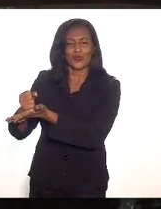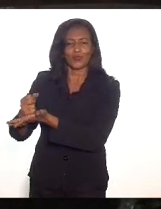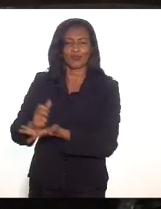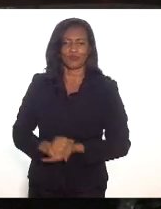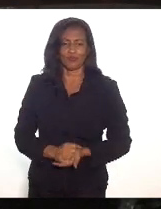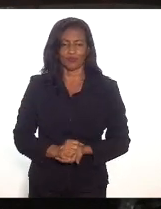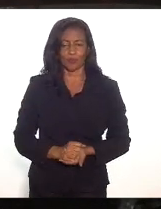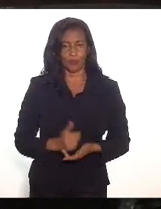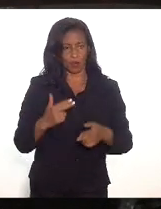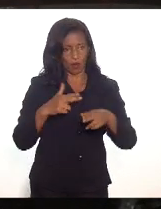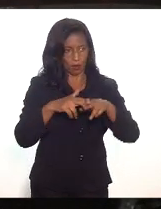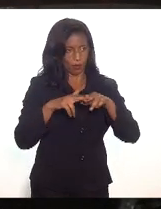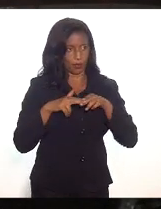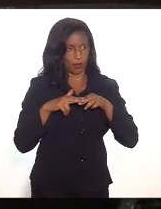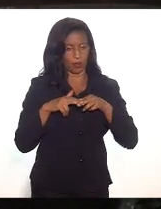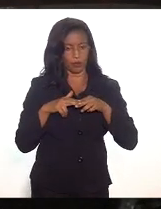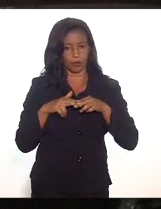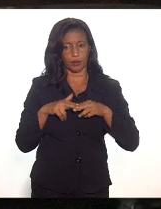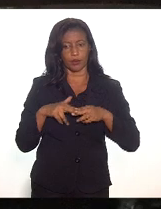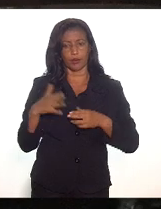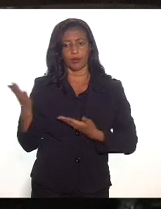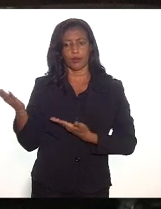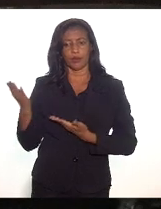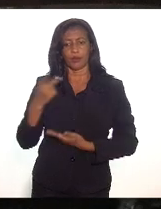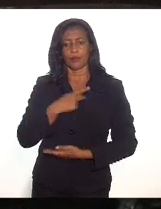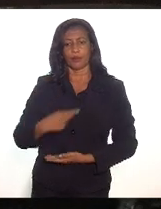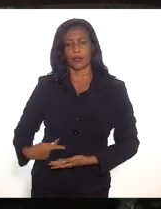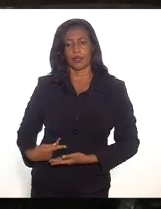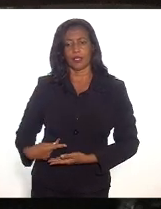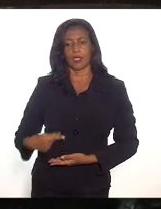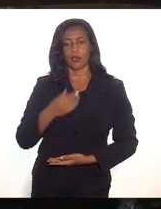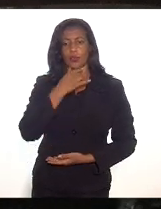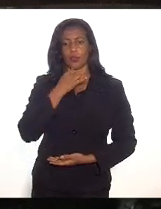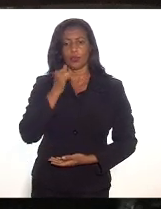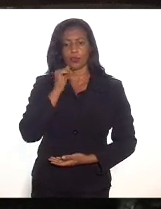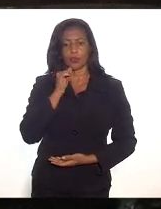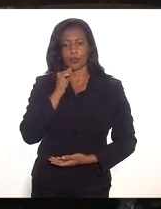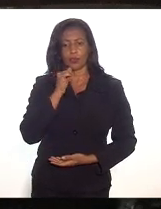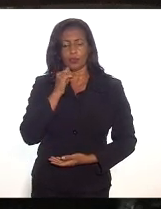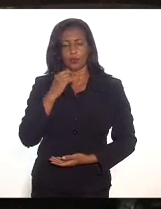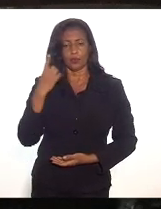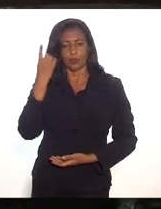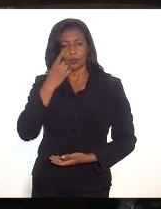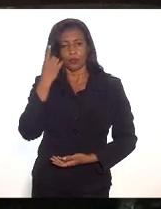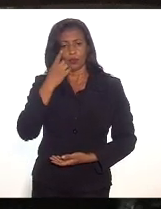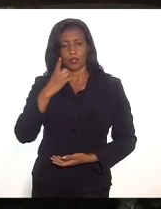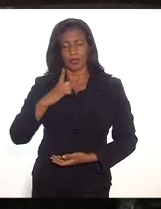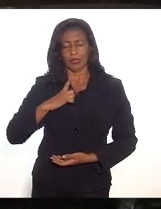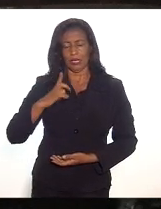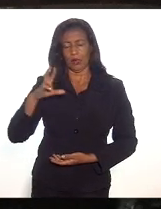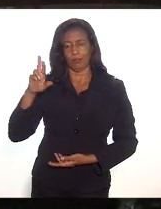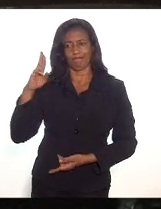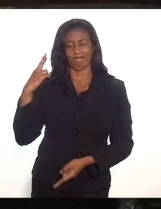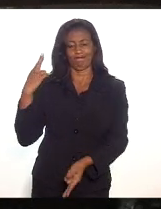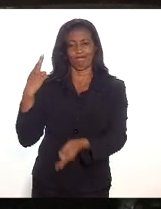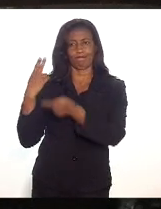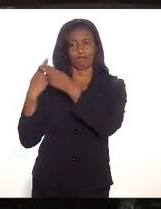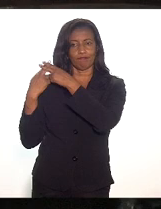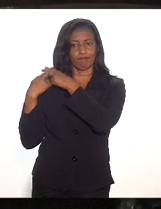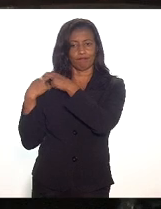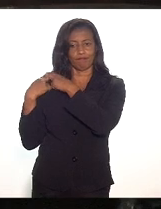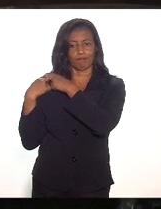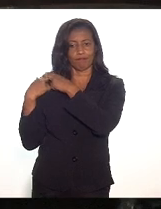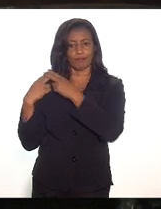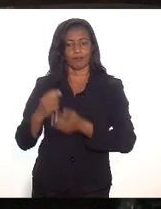isso, senhor presidente, senhoras e senhores deputados, tenho responsabilidade